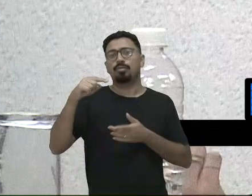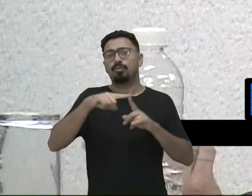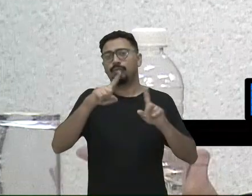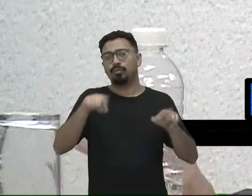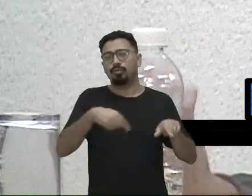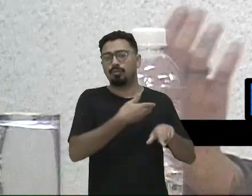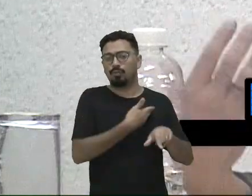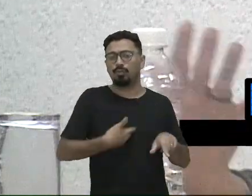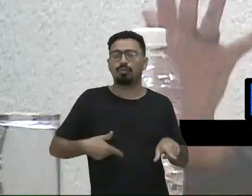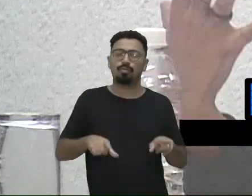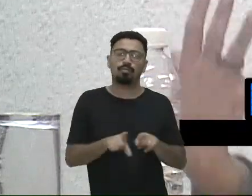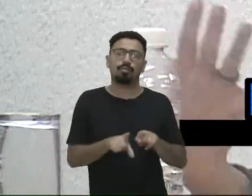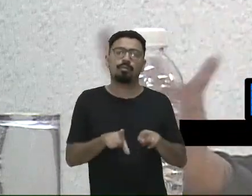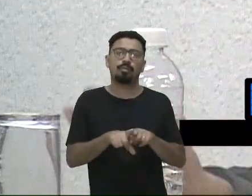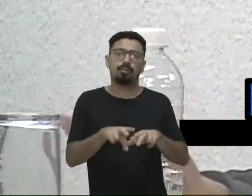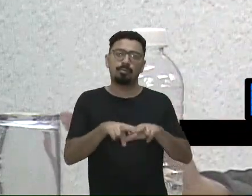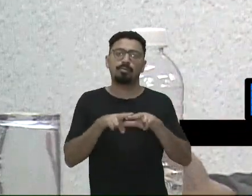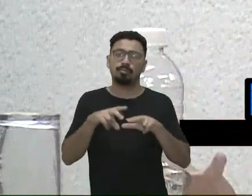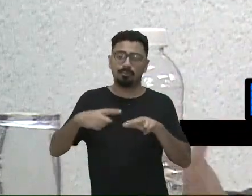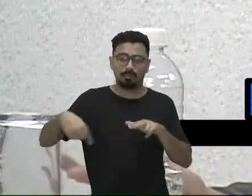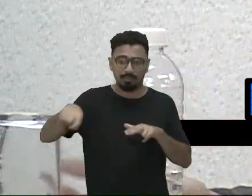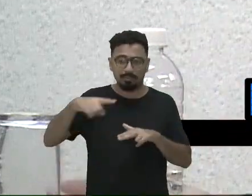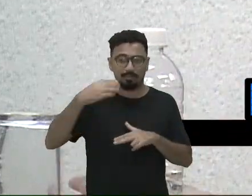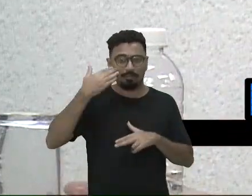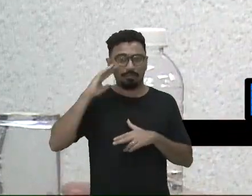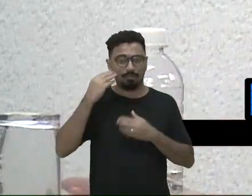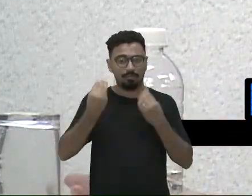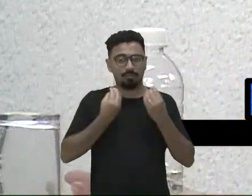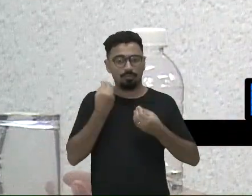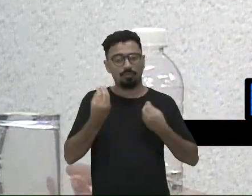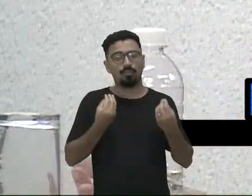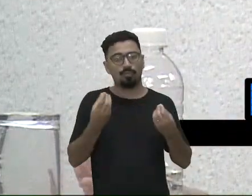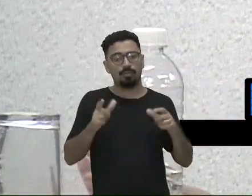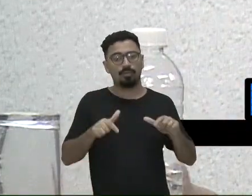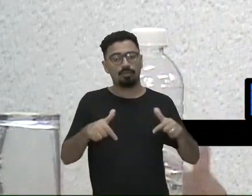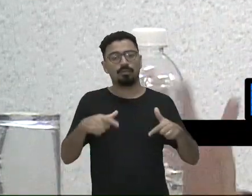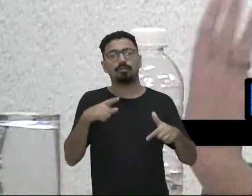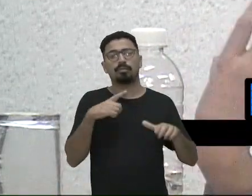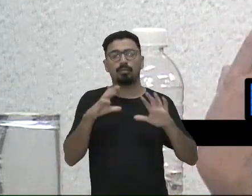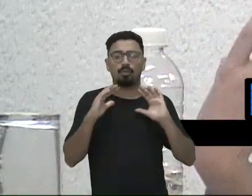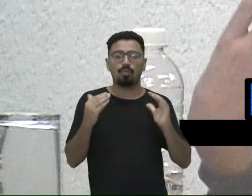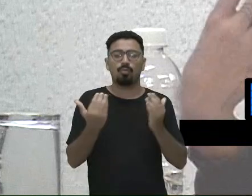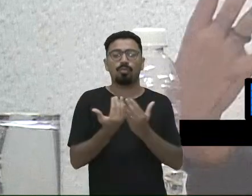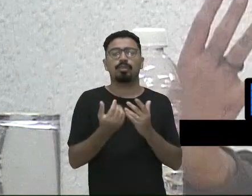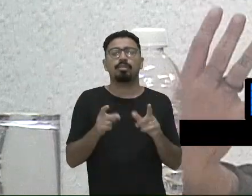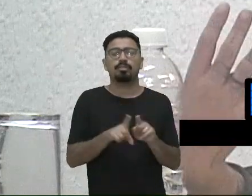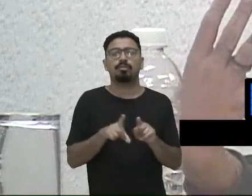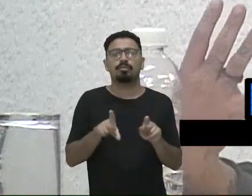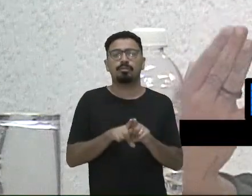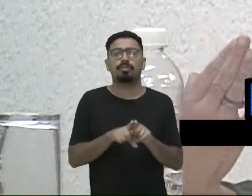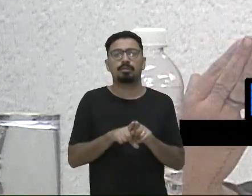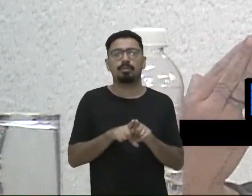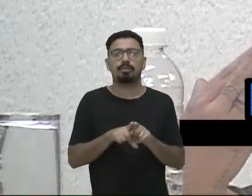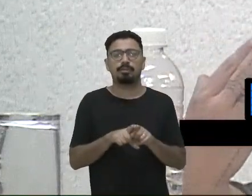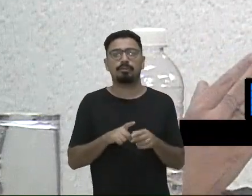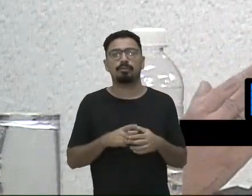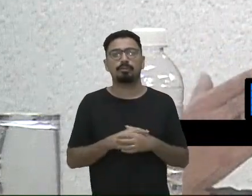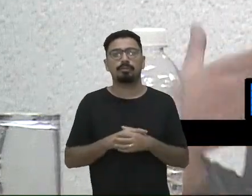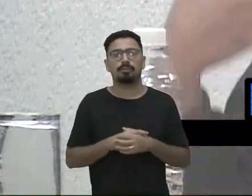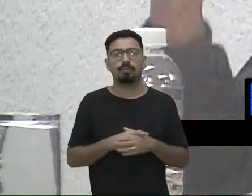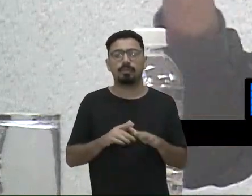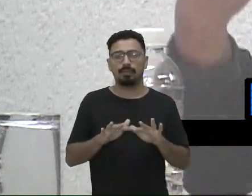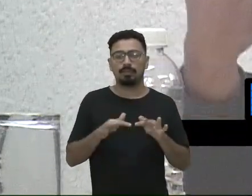servidores, né? para que eles entendam como eles devem trabalhar com essa comunidade, para que eles não precisem simplesmente